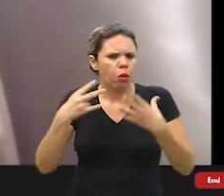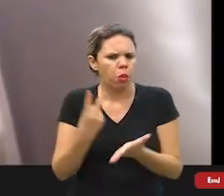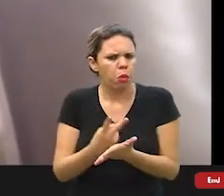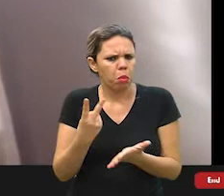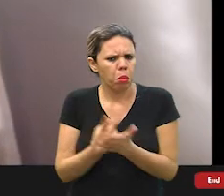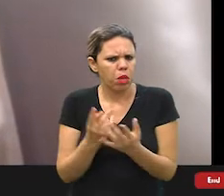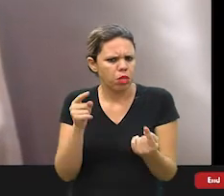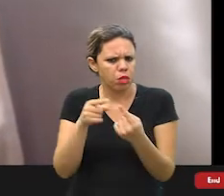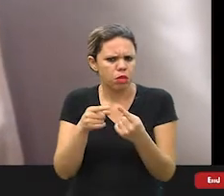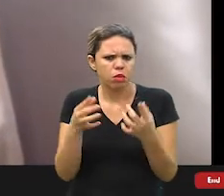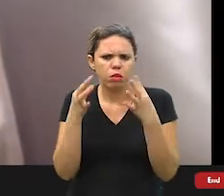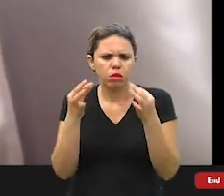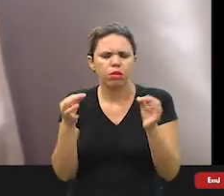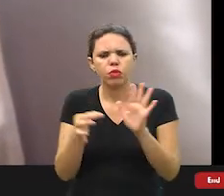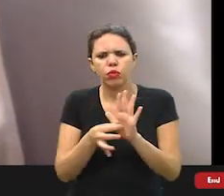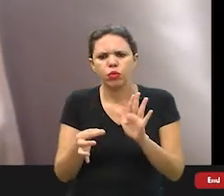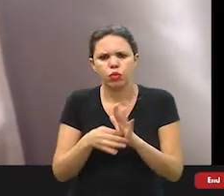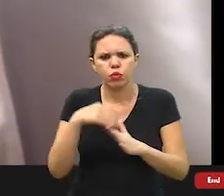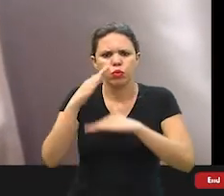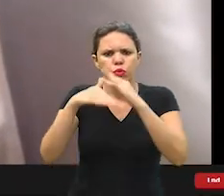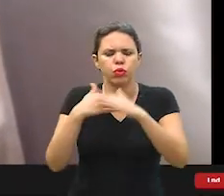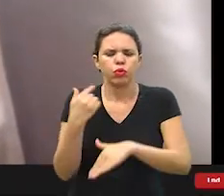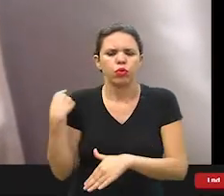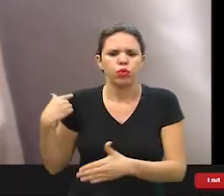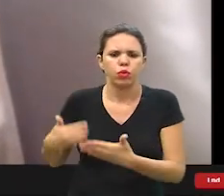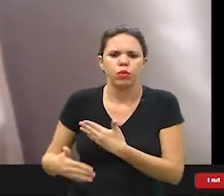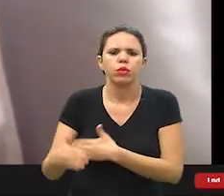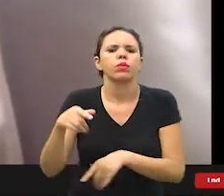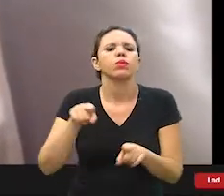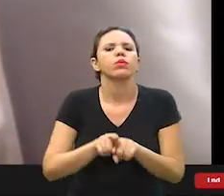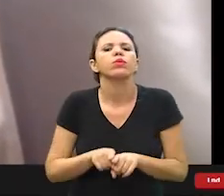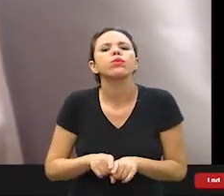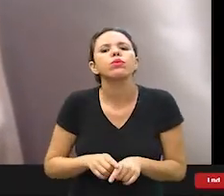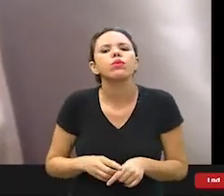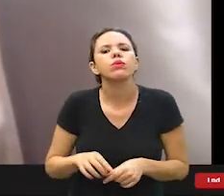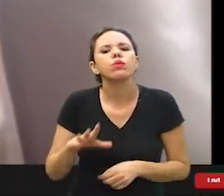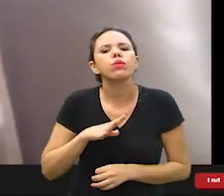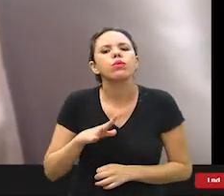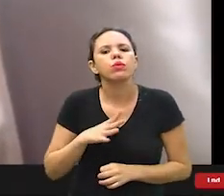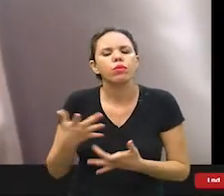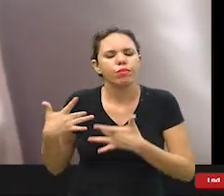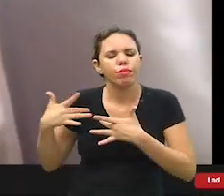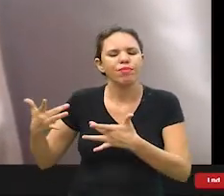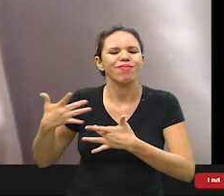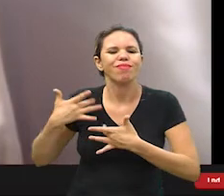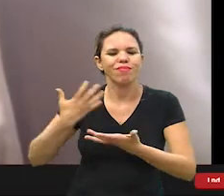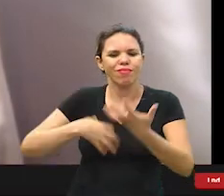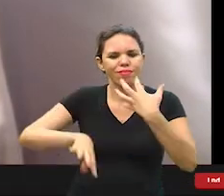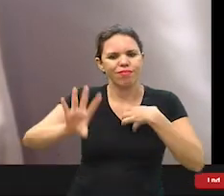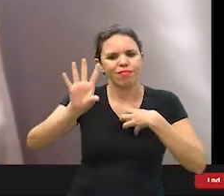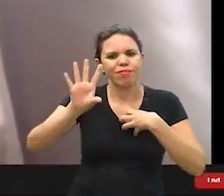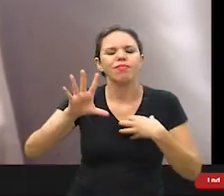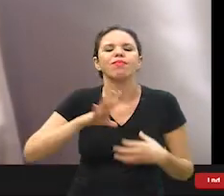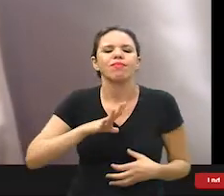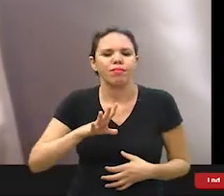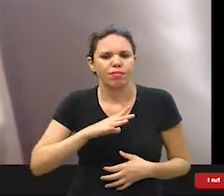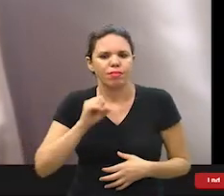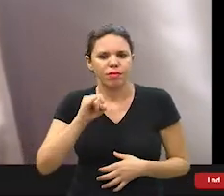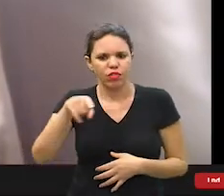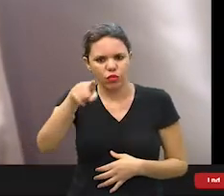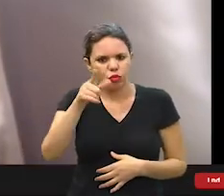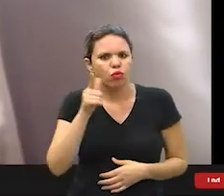mesma visão que acabei sendo construída desde aquela época. É uma cidade solidária, é uma cidade que, se